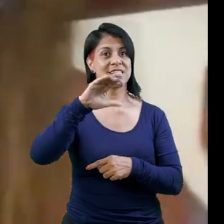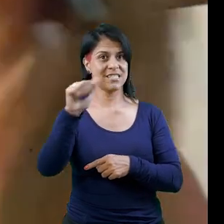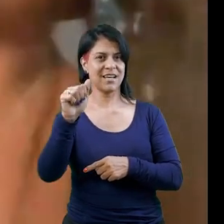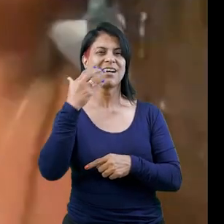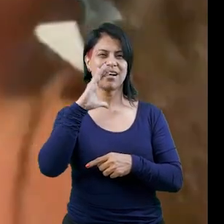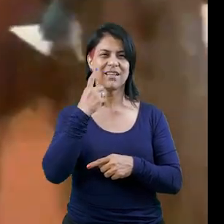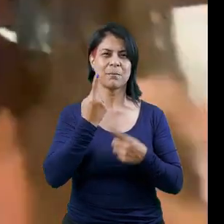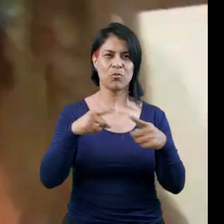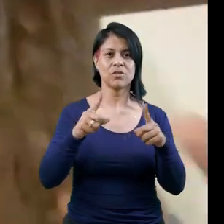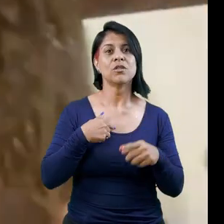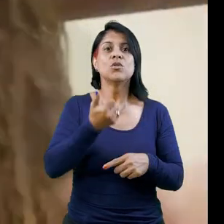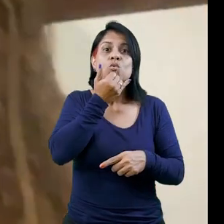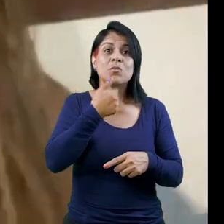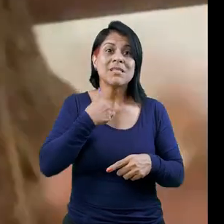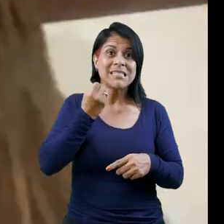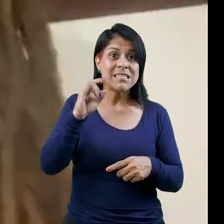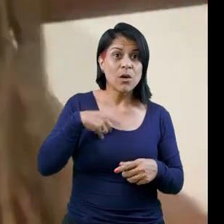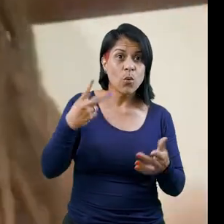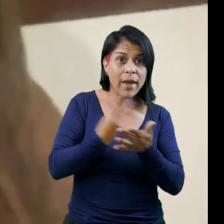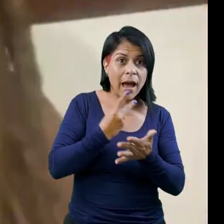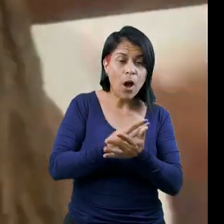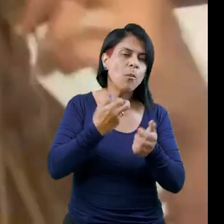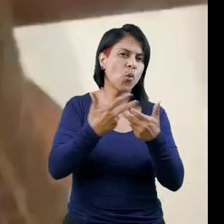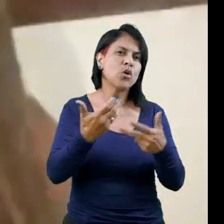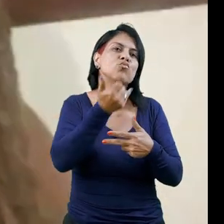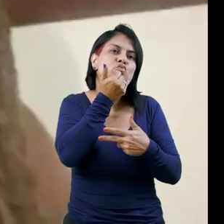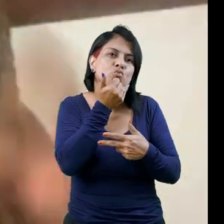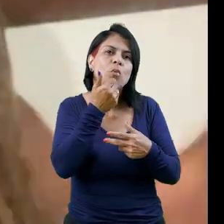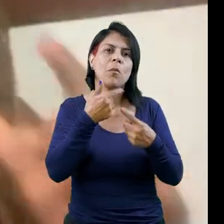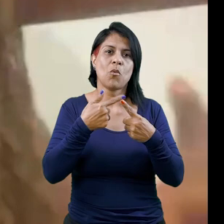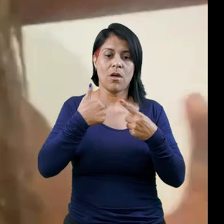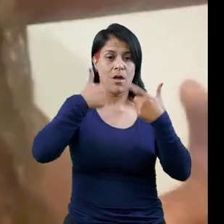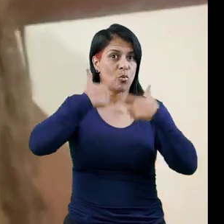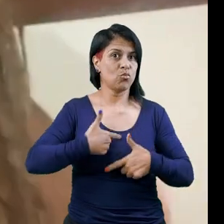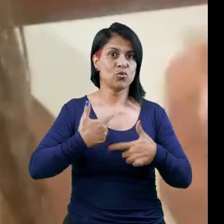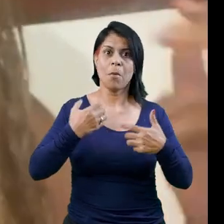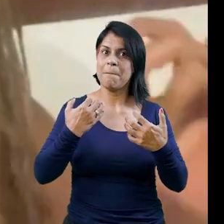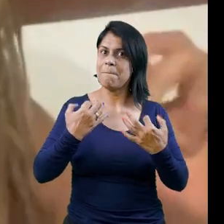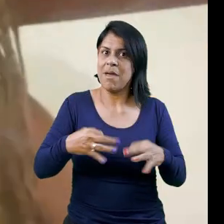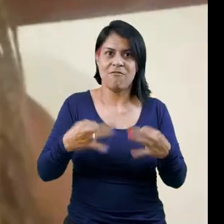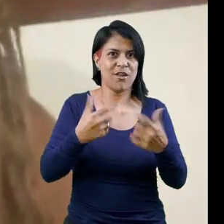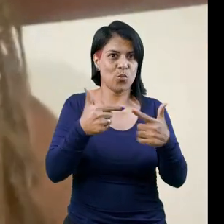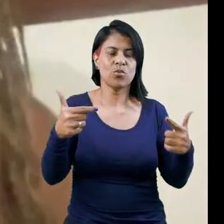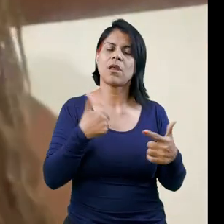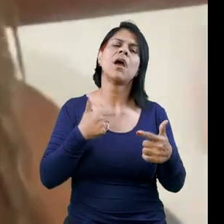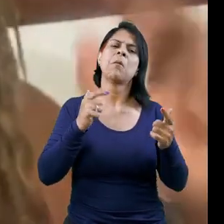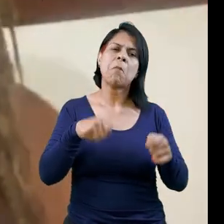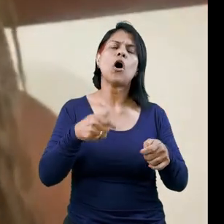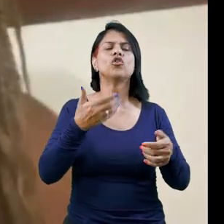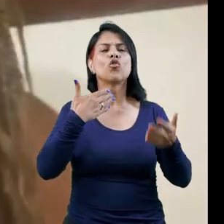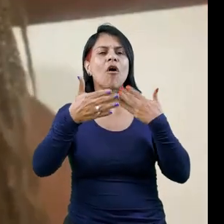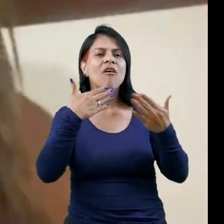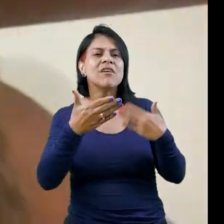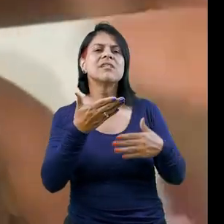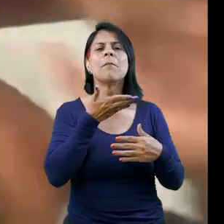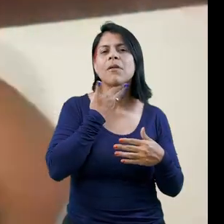Ninguém aqui é perfeita, estamos trocando, vocês também vão entrando. Isso daqui é uma conversa para a gente relaxar, um momento